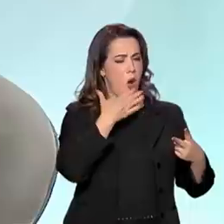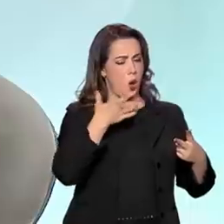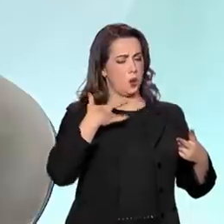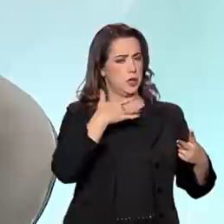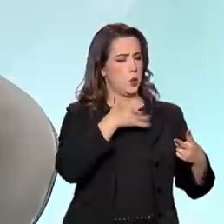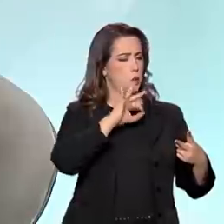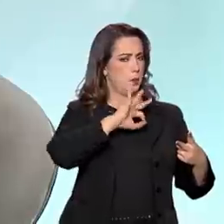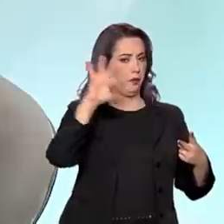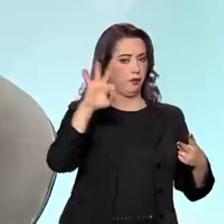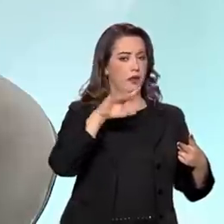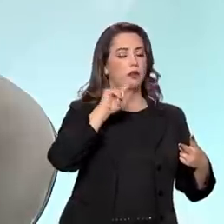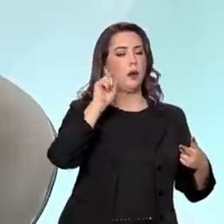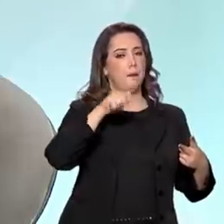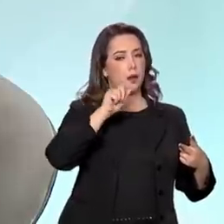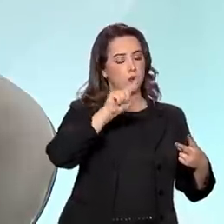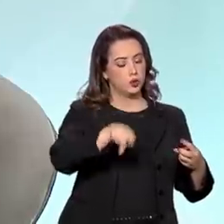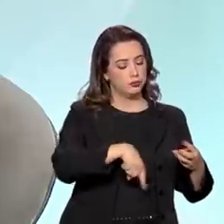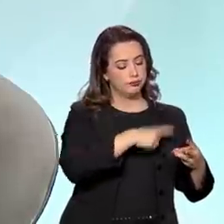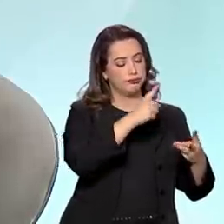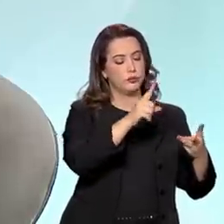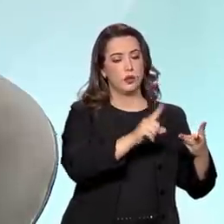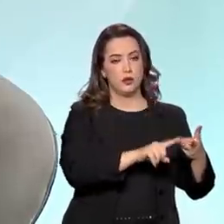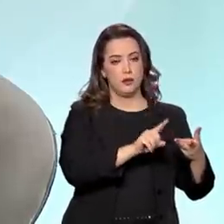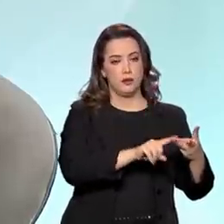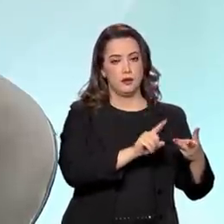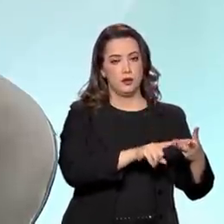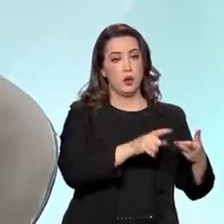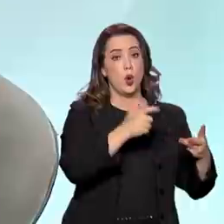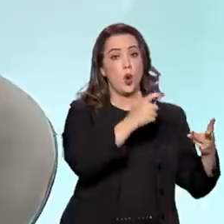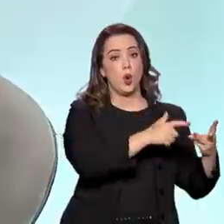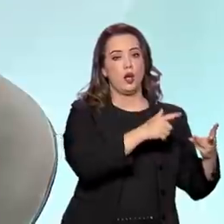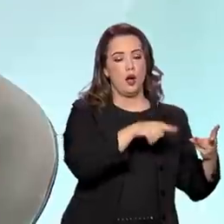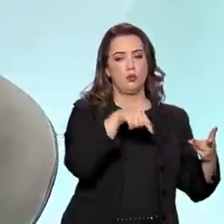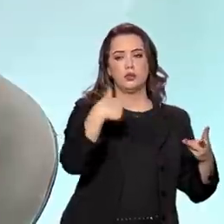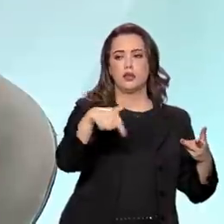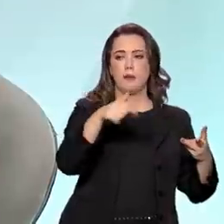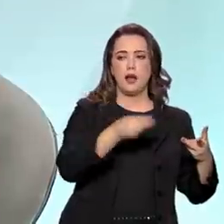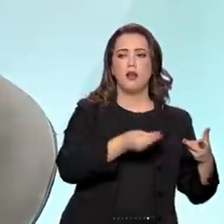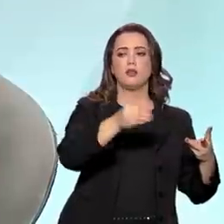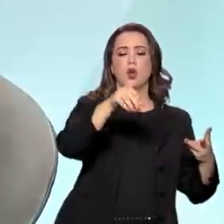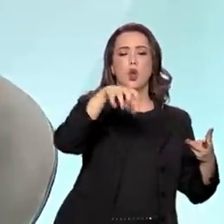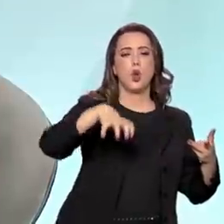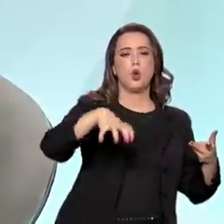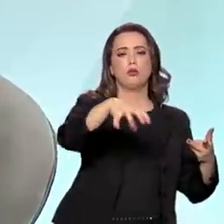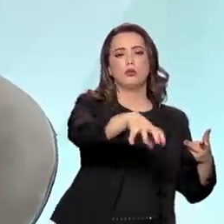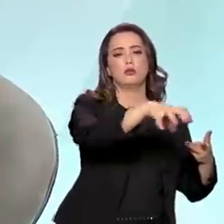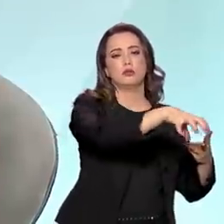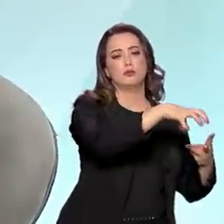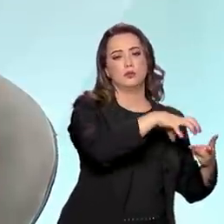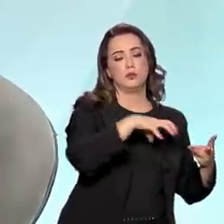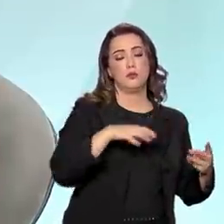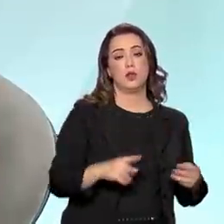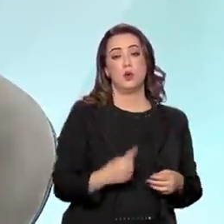servir aí ele poderá ser designado para uma unidade de 1 milhão e 600 mil jovens tem que se apresentar